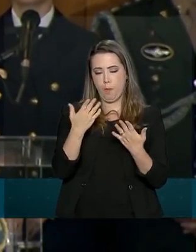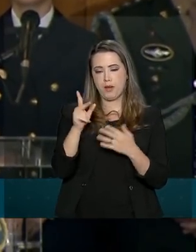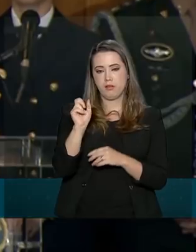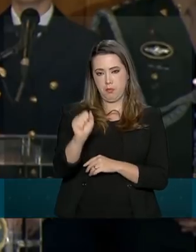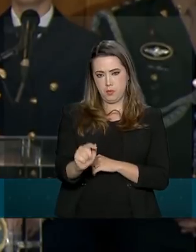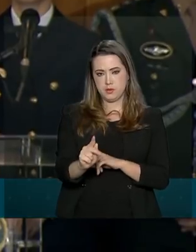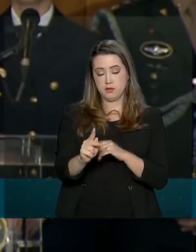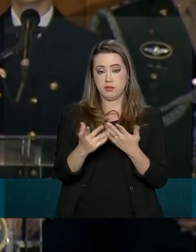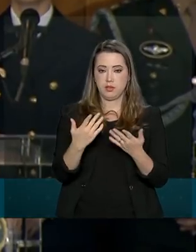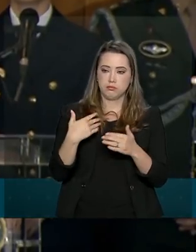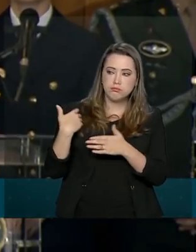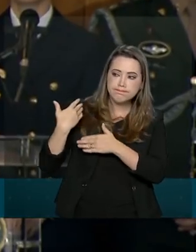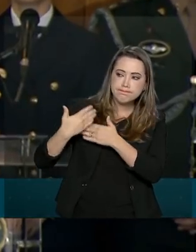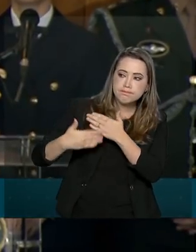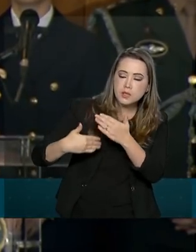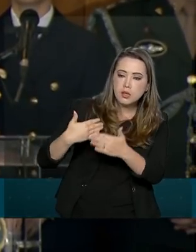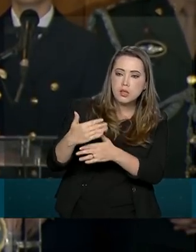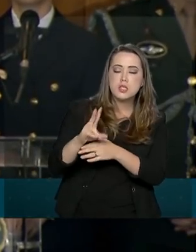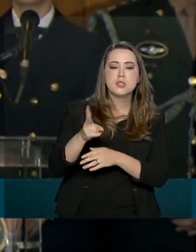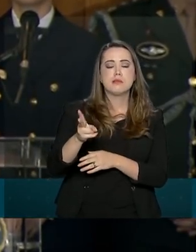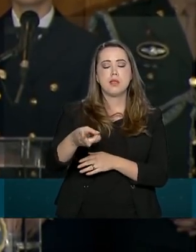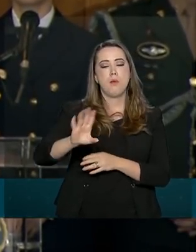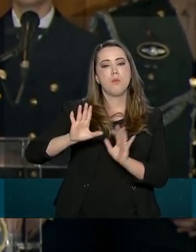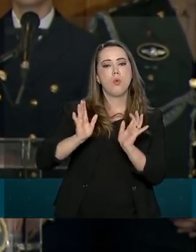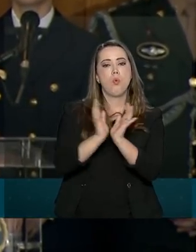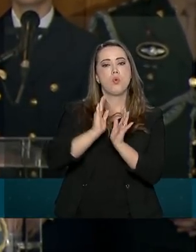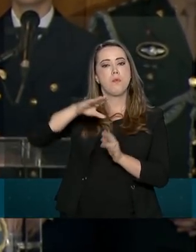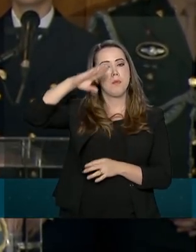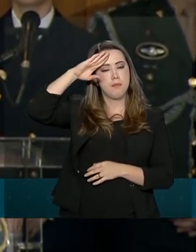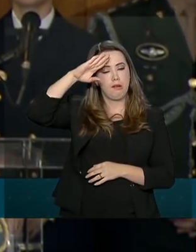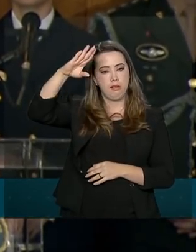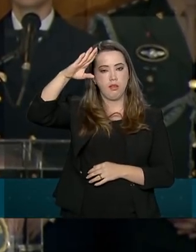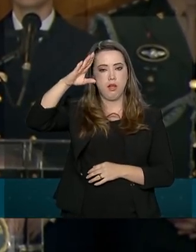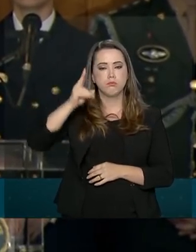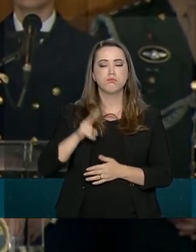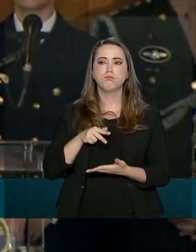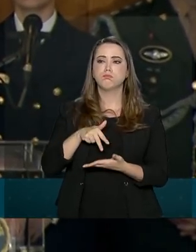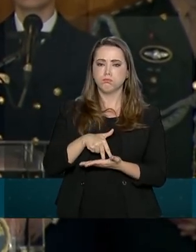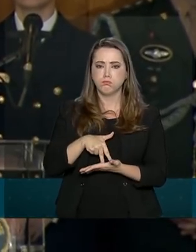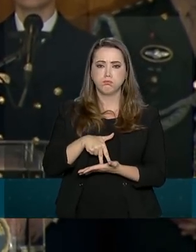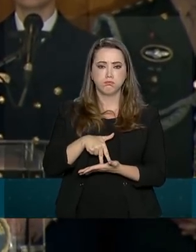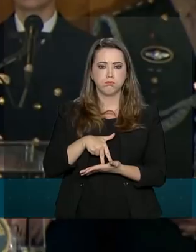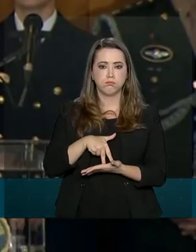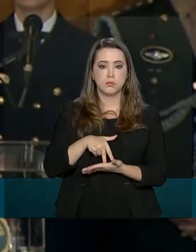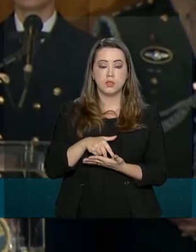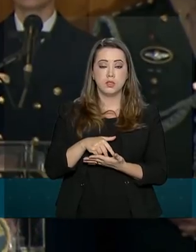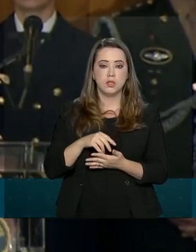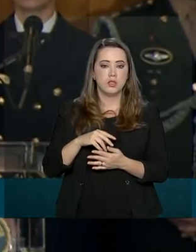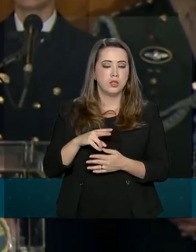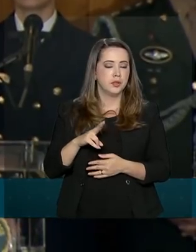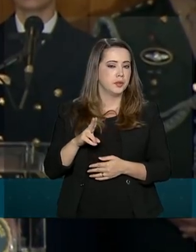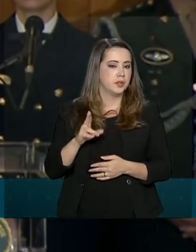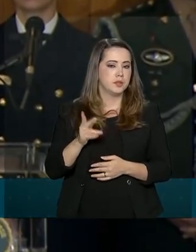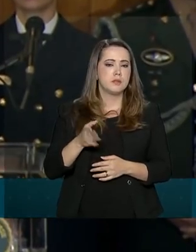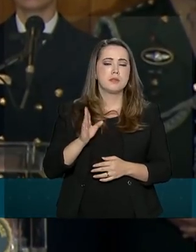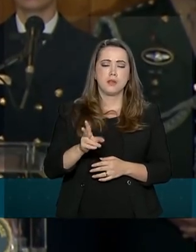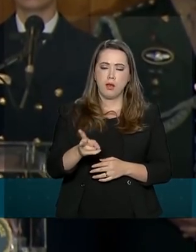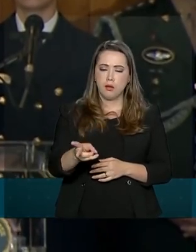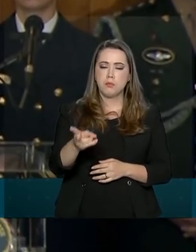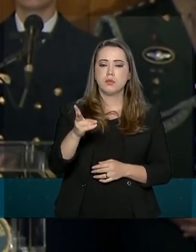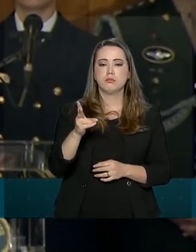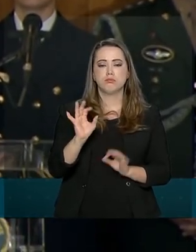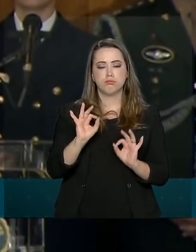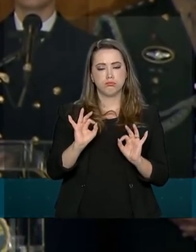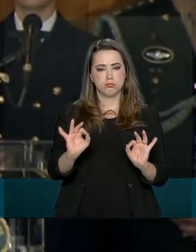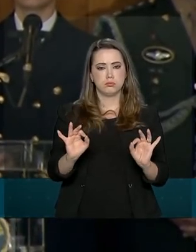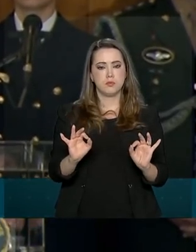Continuaram, obviamente, disciplinados,